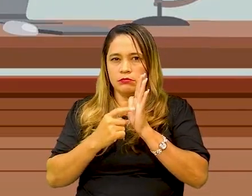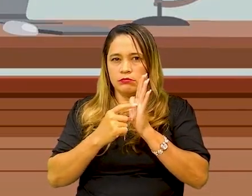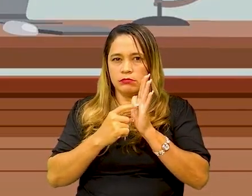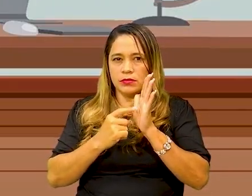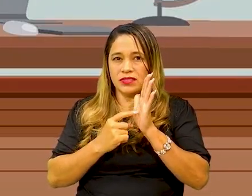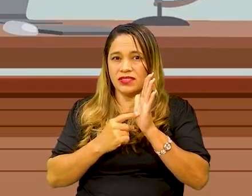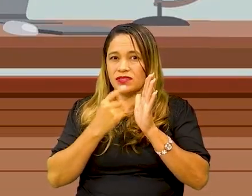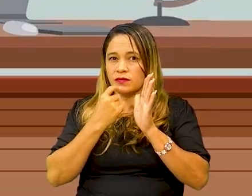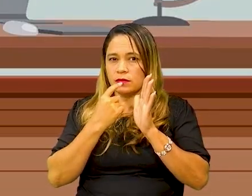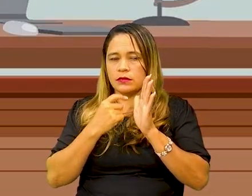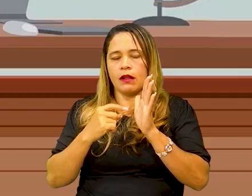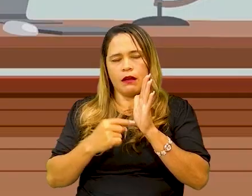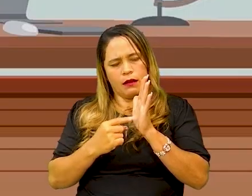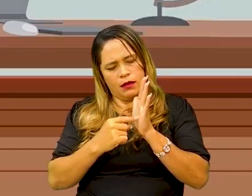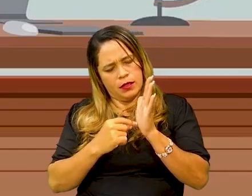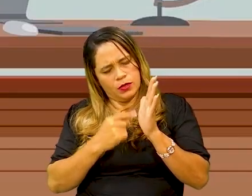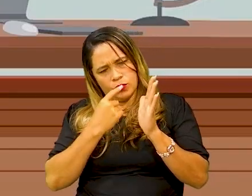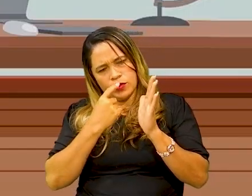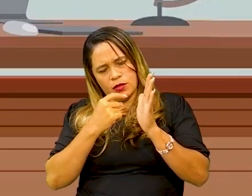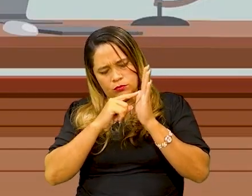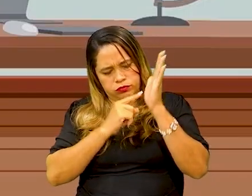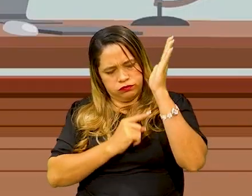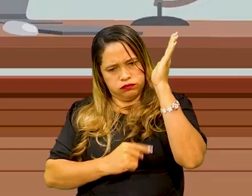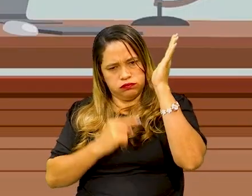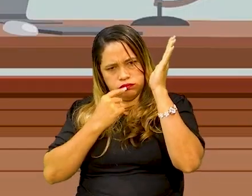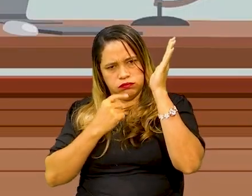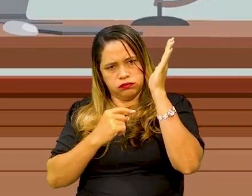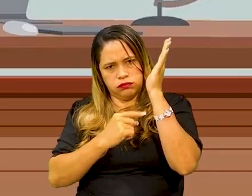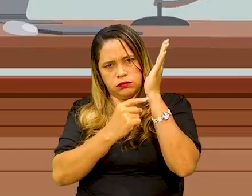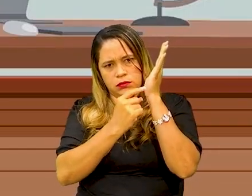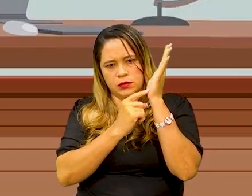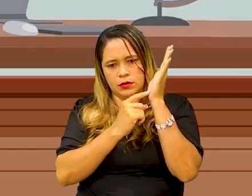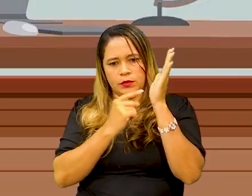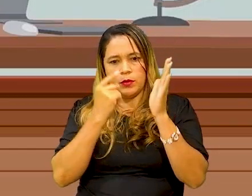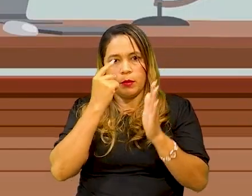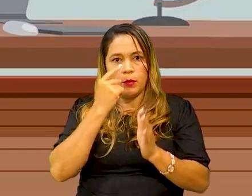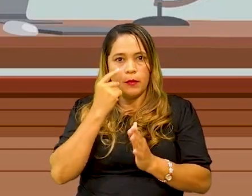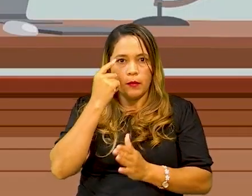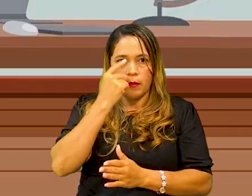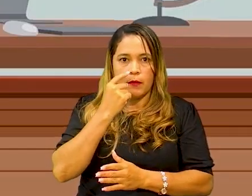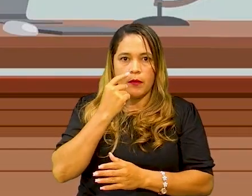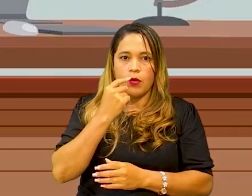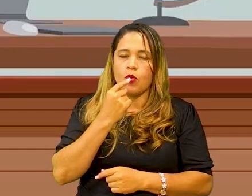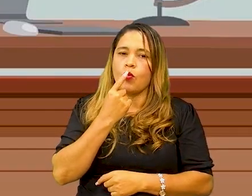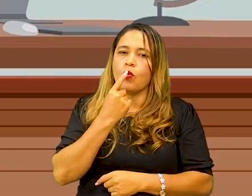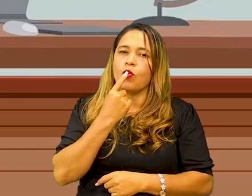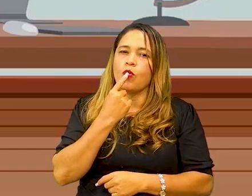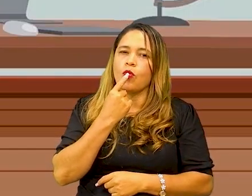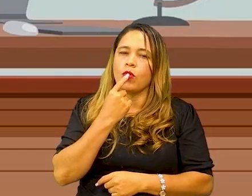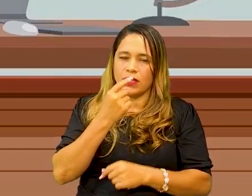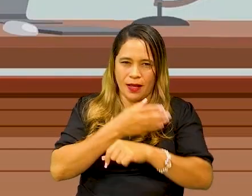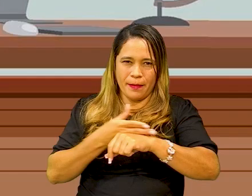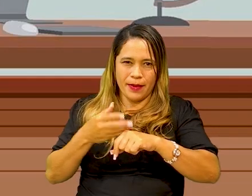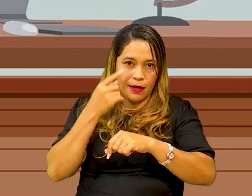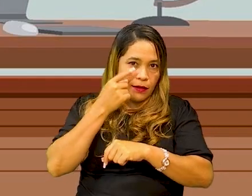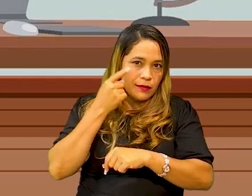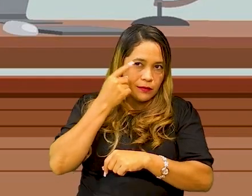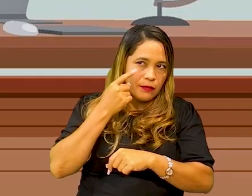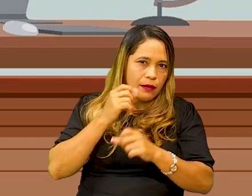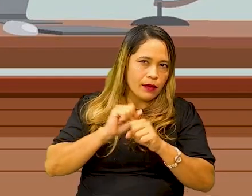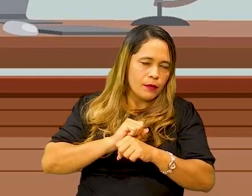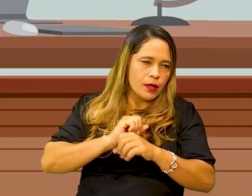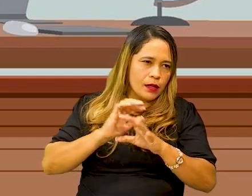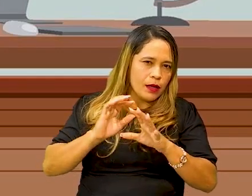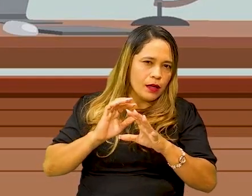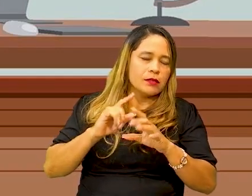são comprometidos. Ou seja, regiões mais claras como o branco do nosso olho acabam sendo perceptíveis de forma mais clara. Ou